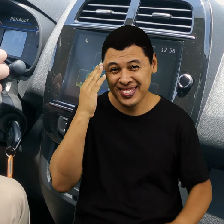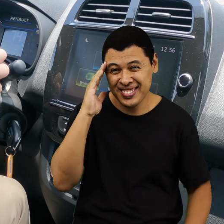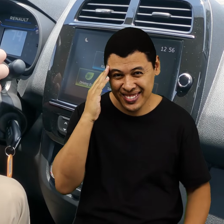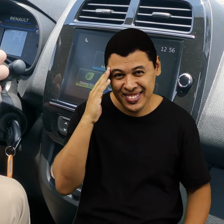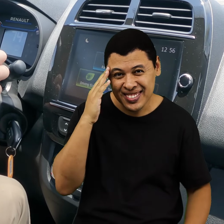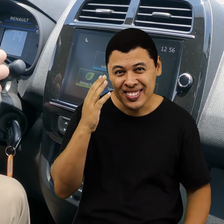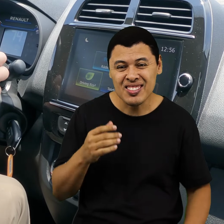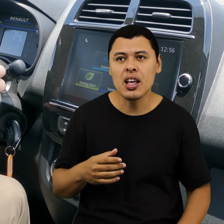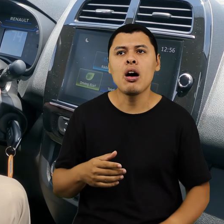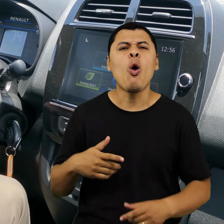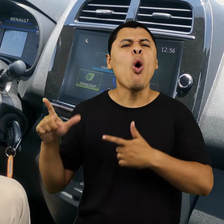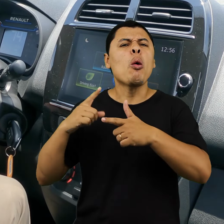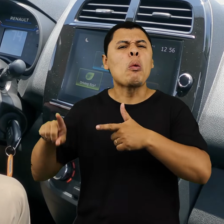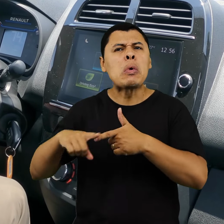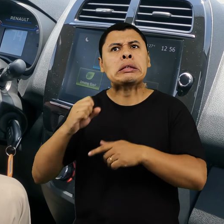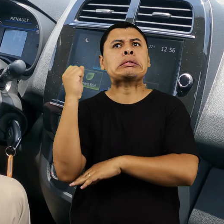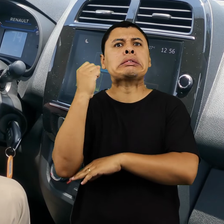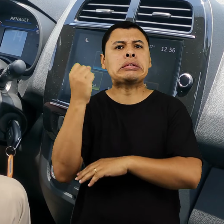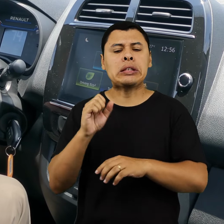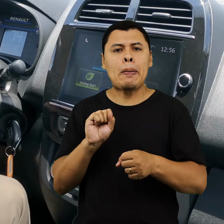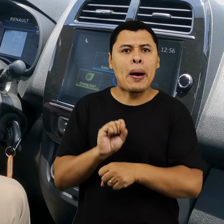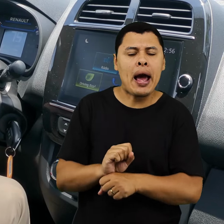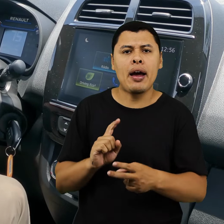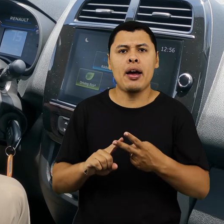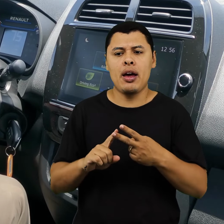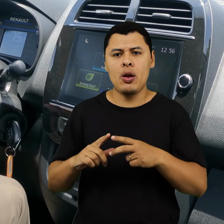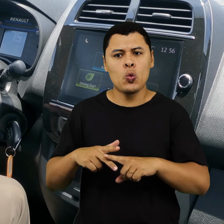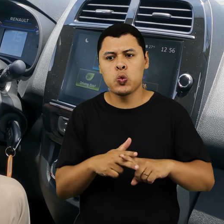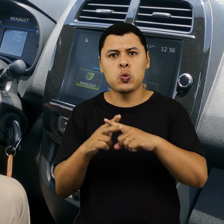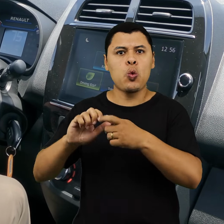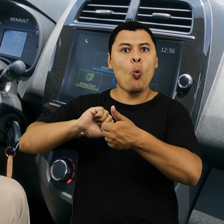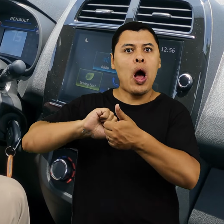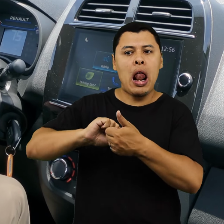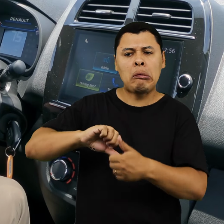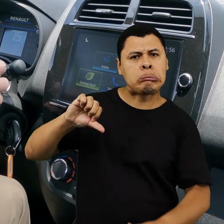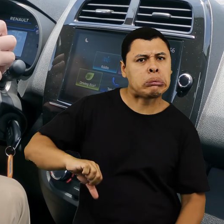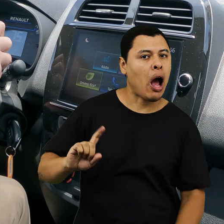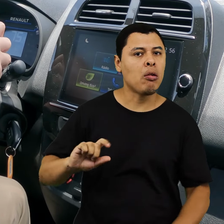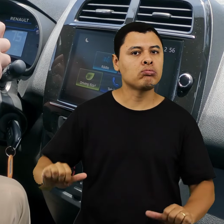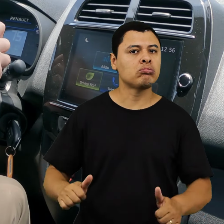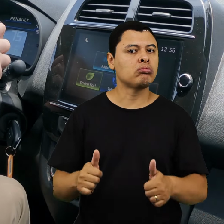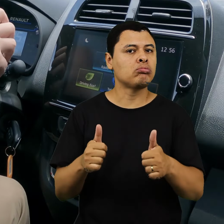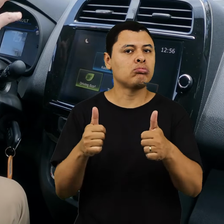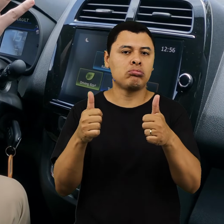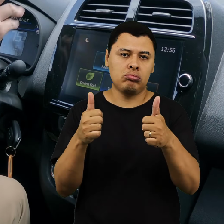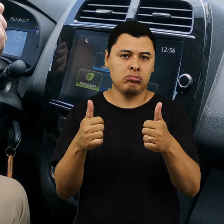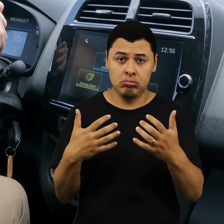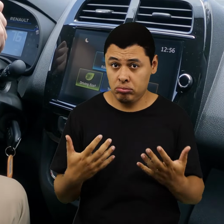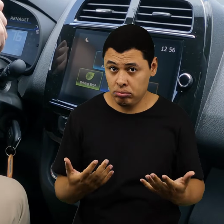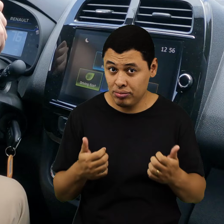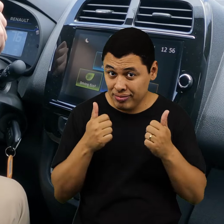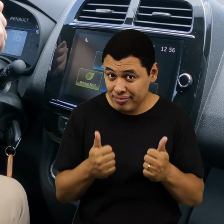do tempo, né? Questão de freios, questão de controle de qualidade, que incomodava bastante também. Então é isso,